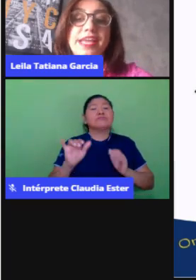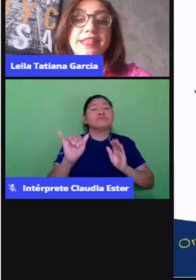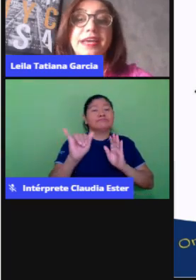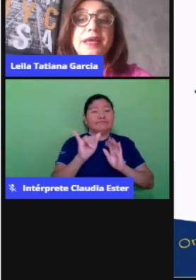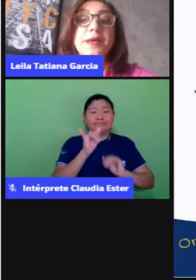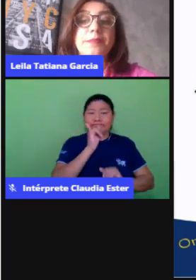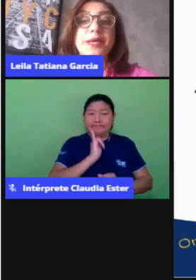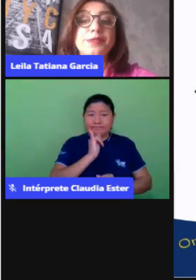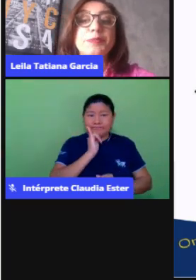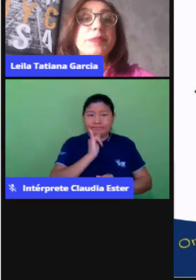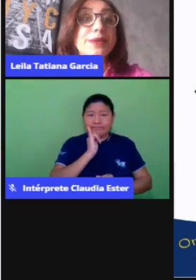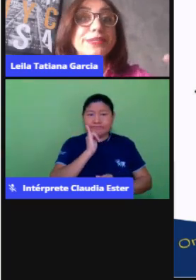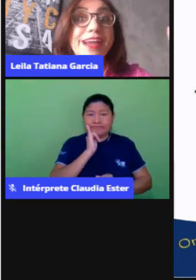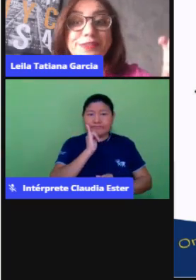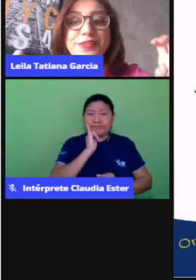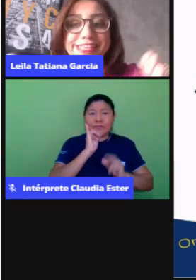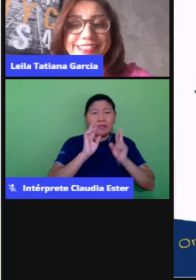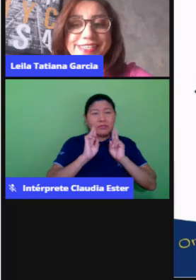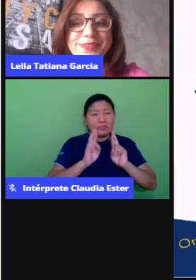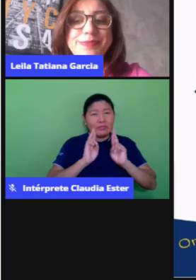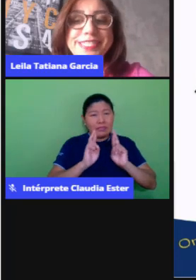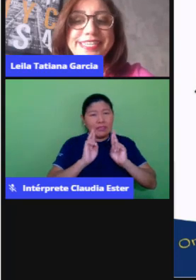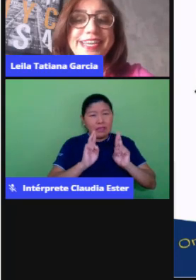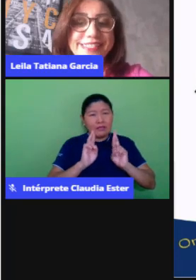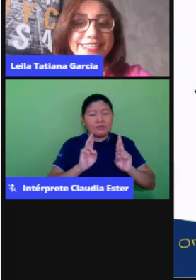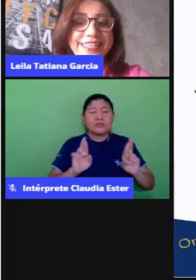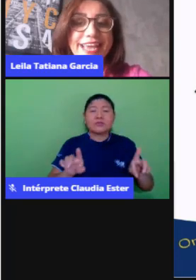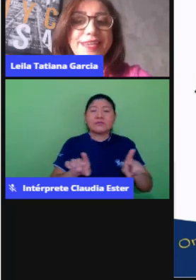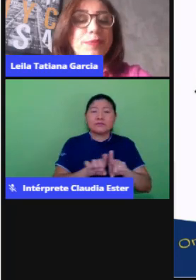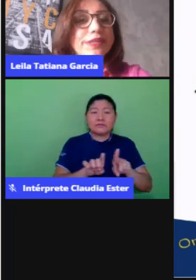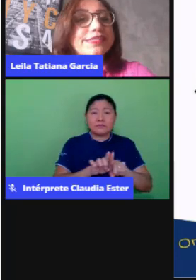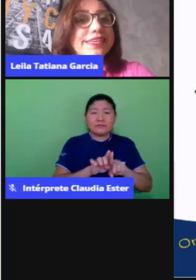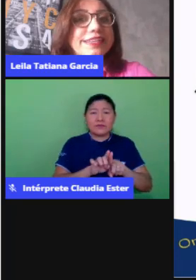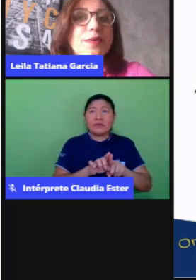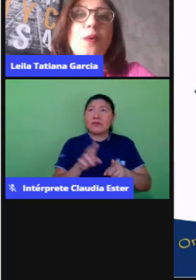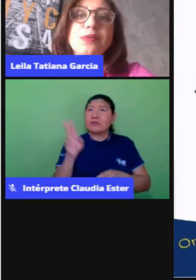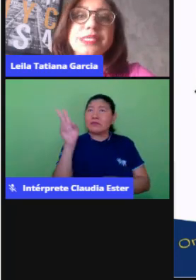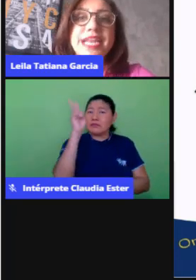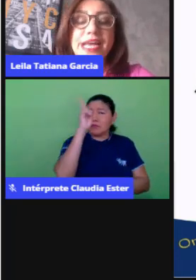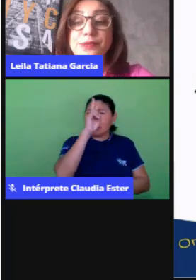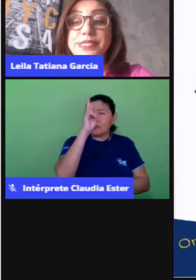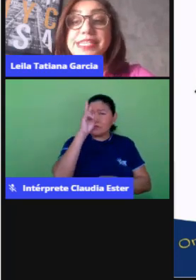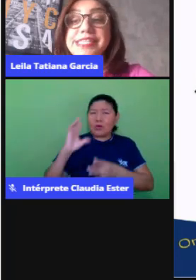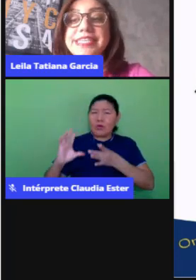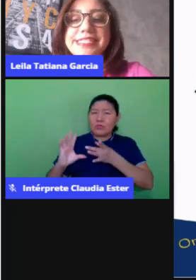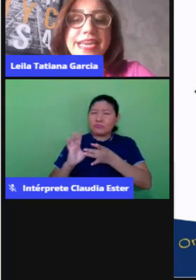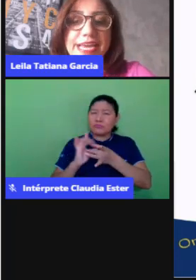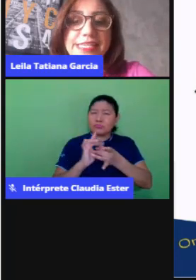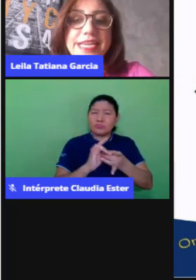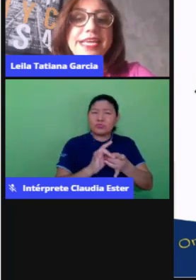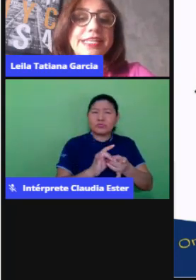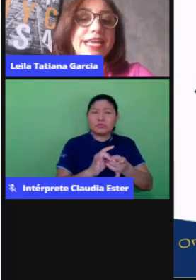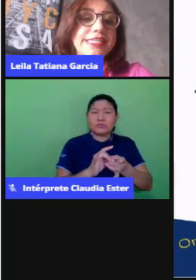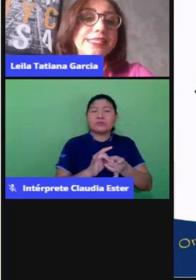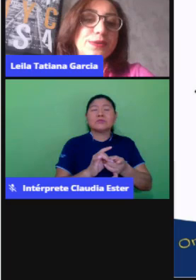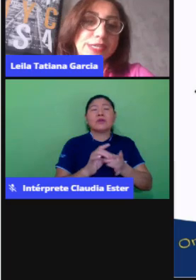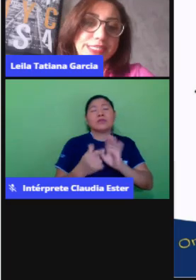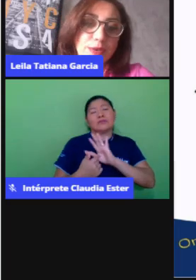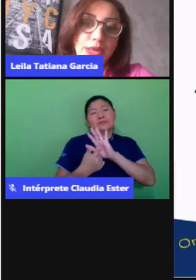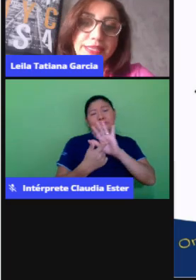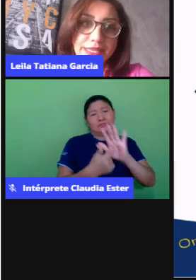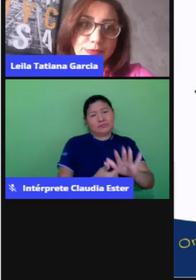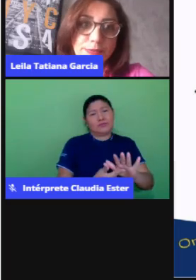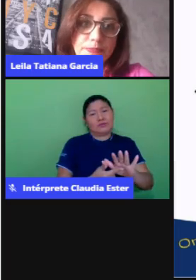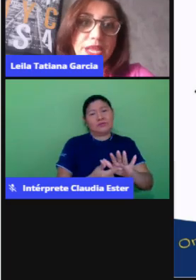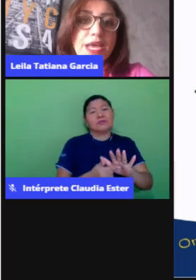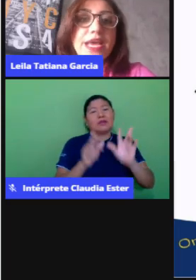narrativa feita pelos primeiros artistas, vamos dizer assim, né? Que podem ser, então, considerados ancestrais das histórias